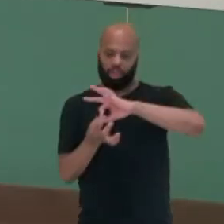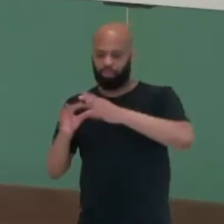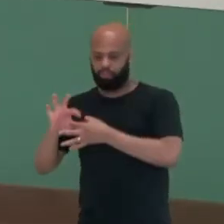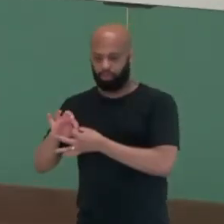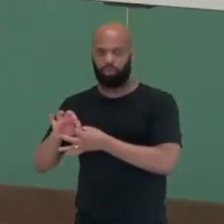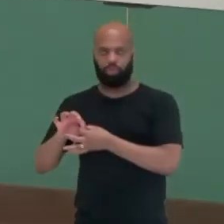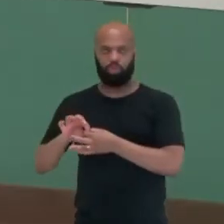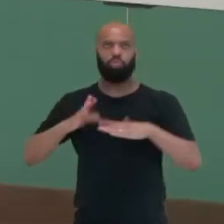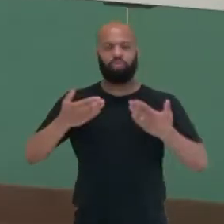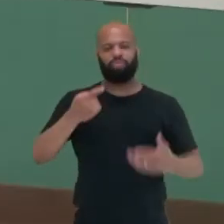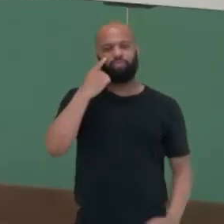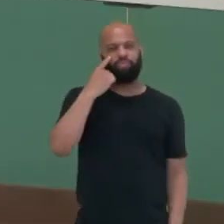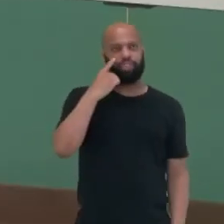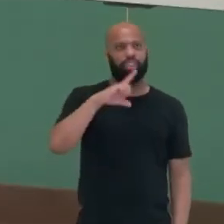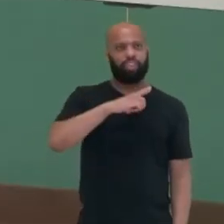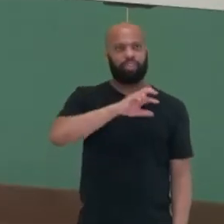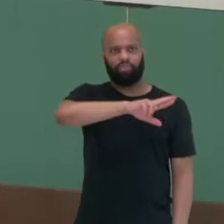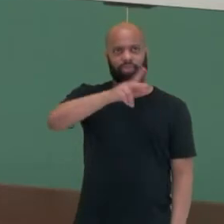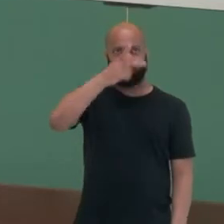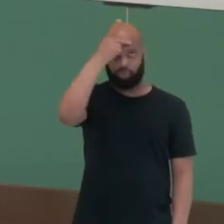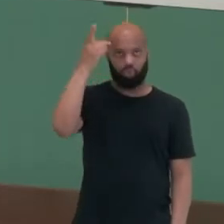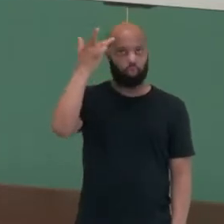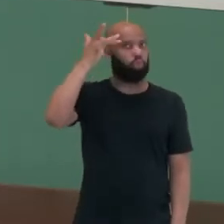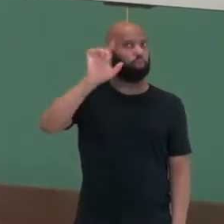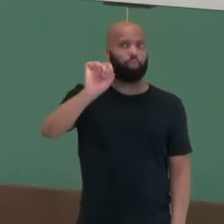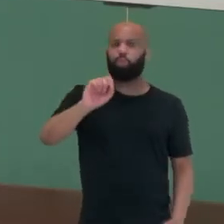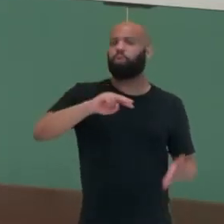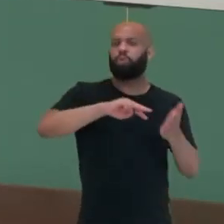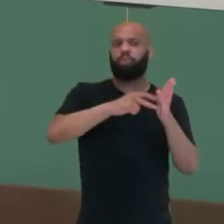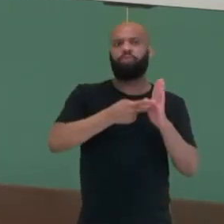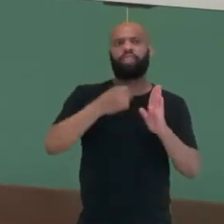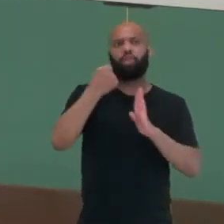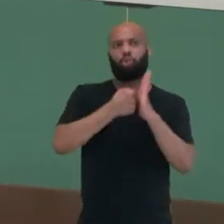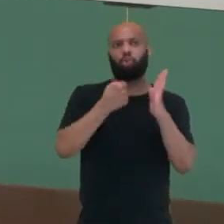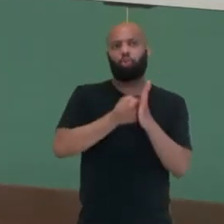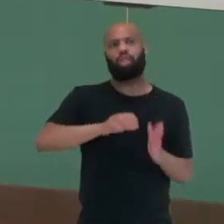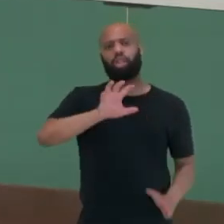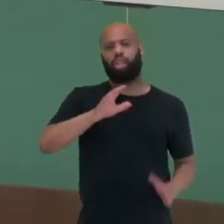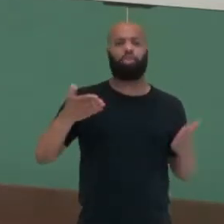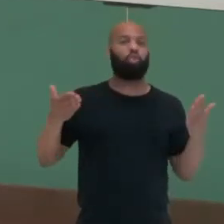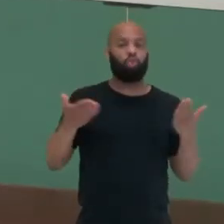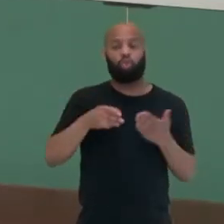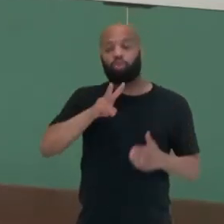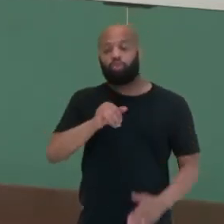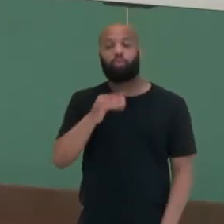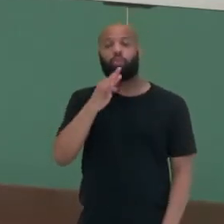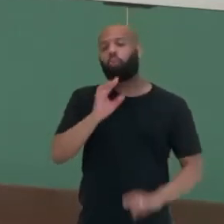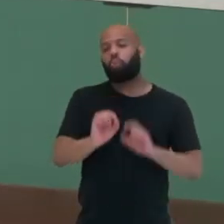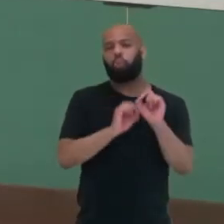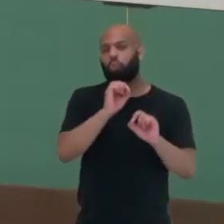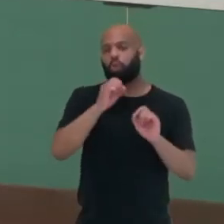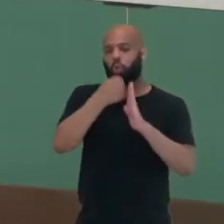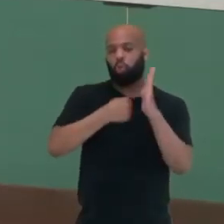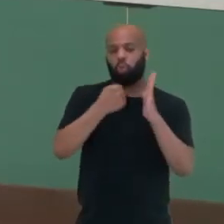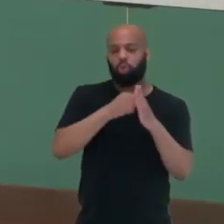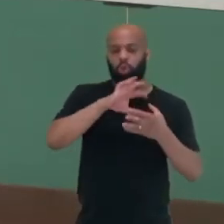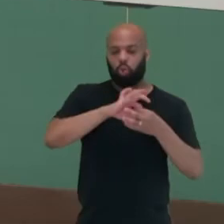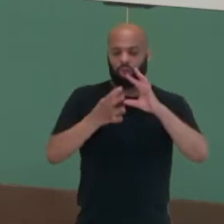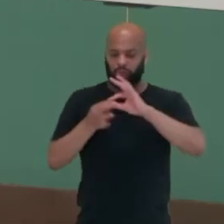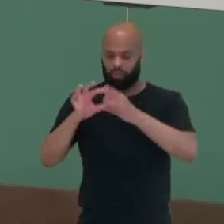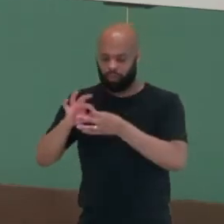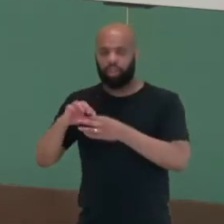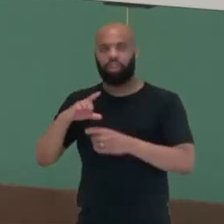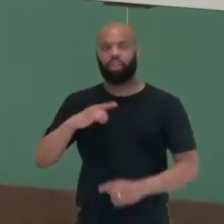interessante! Muitos não conhecem o que é a luta olímpica, então a gente vai conhecer agora o que é a luta olímpica. Então aqui tem